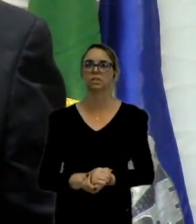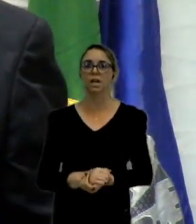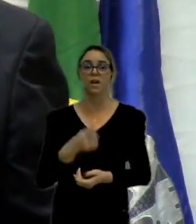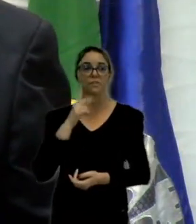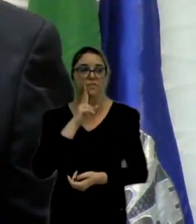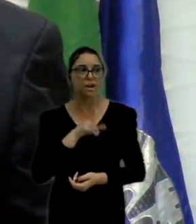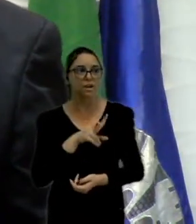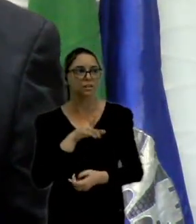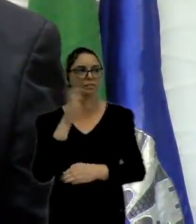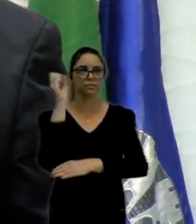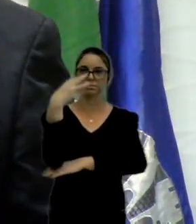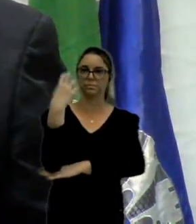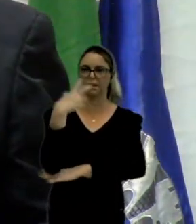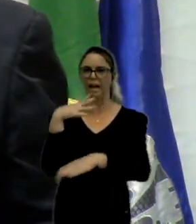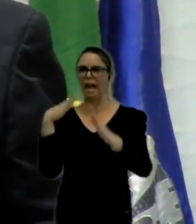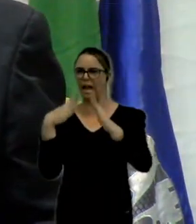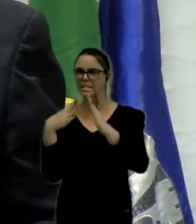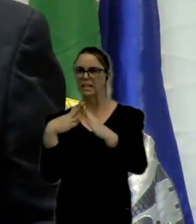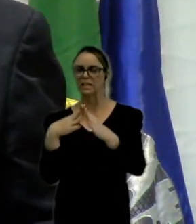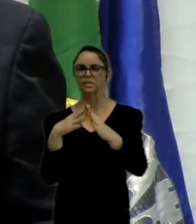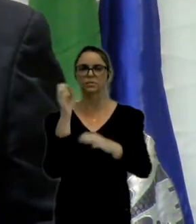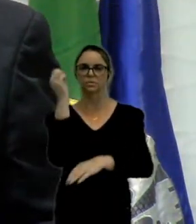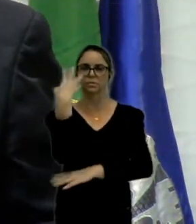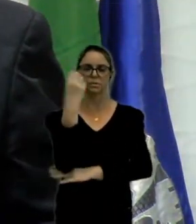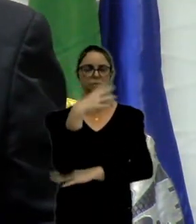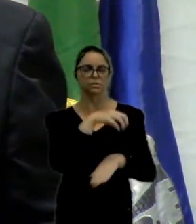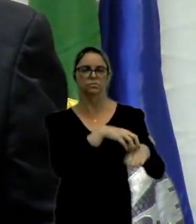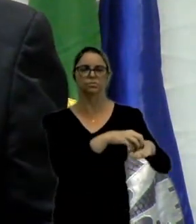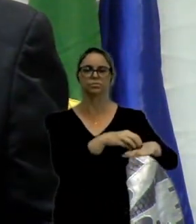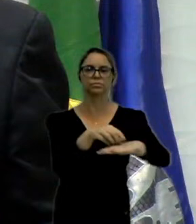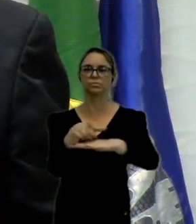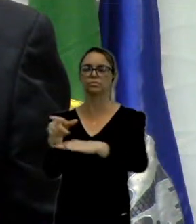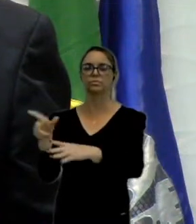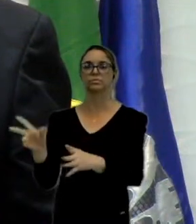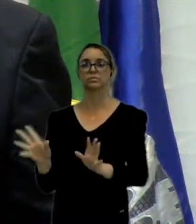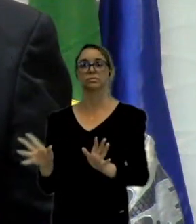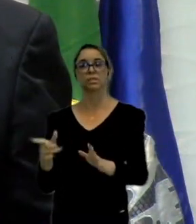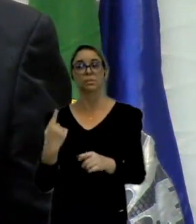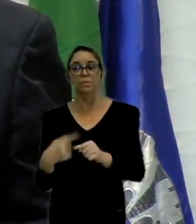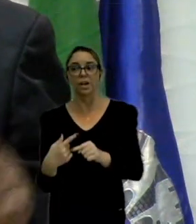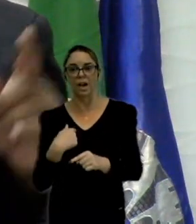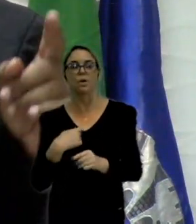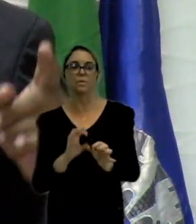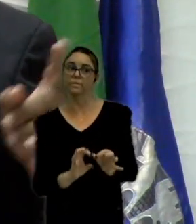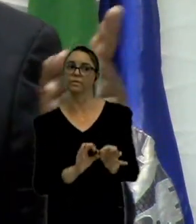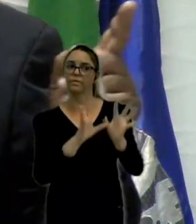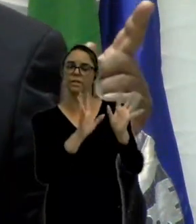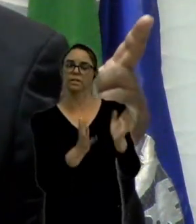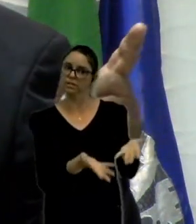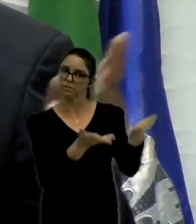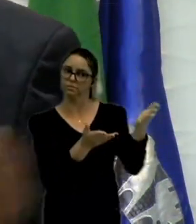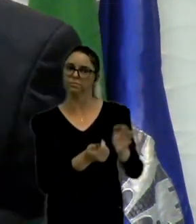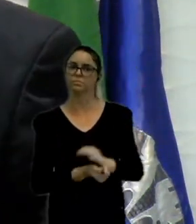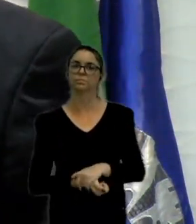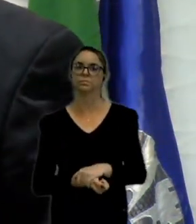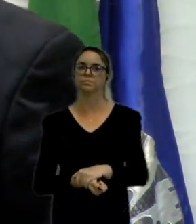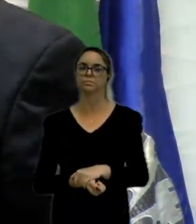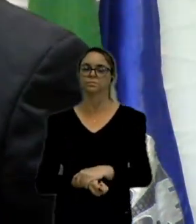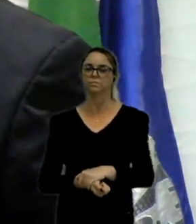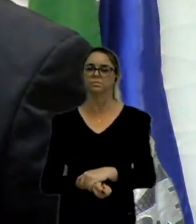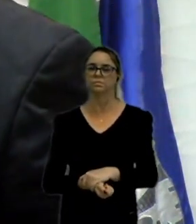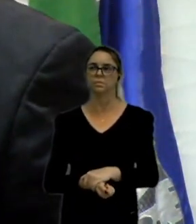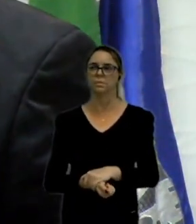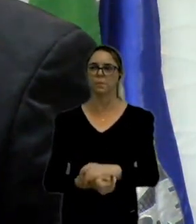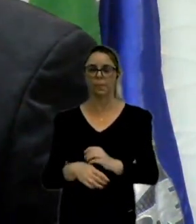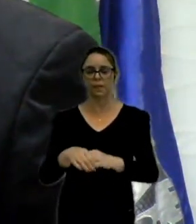entregando paciente nas casas aí? Porque eu libero. Está liberado. O paciente não está aqui de alta no hospital. É para levar na rua